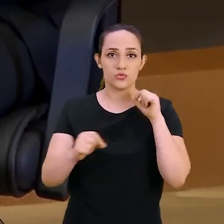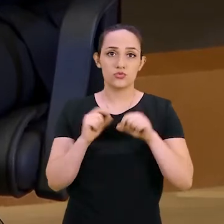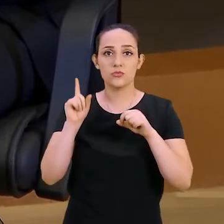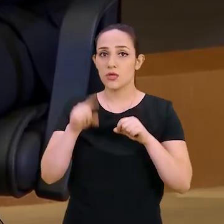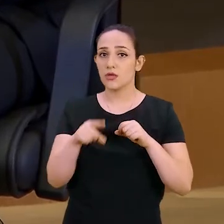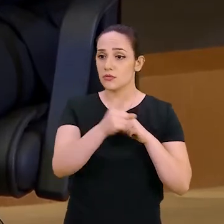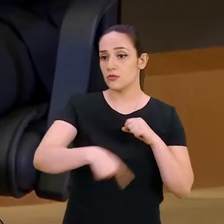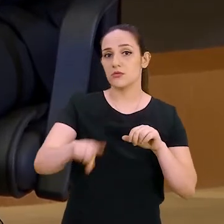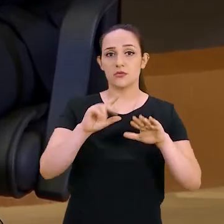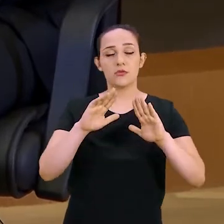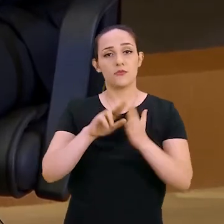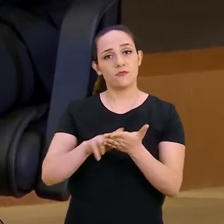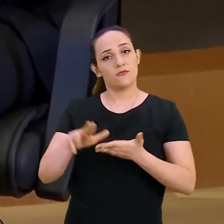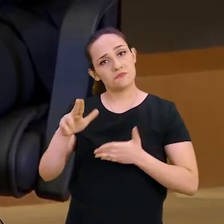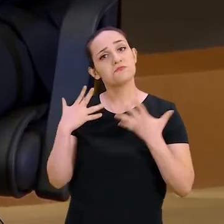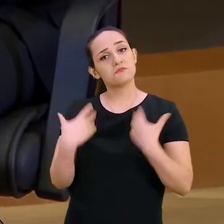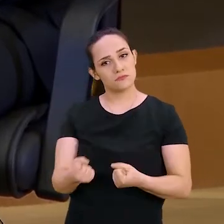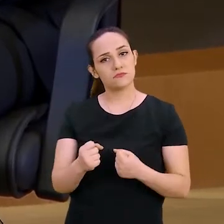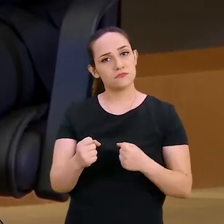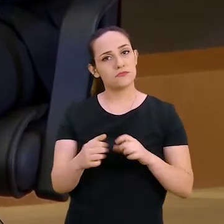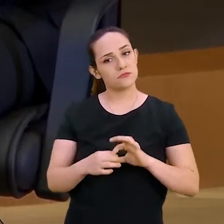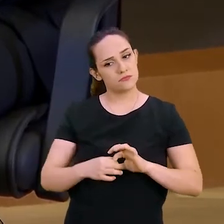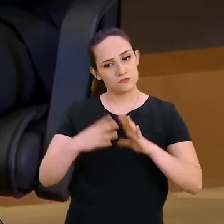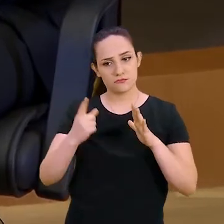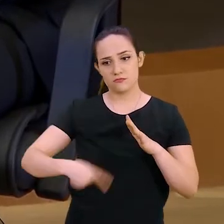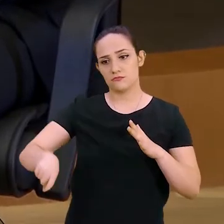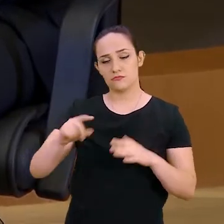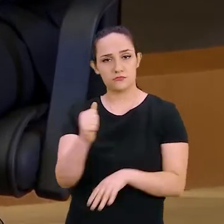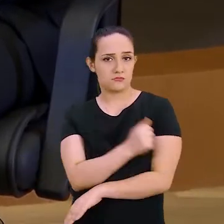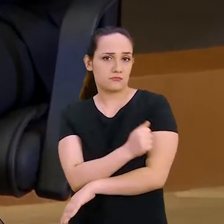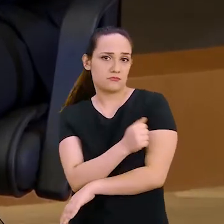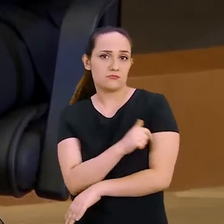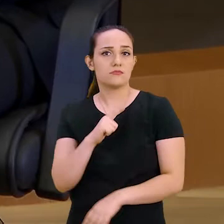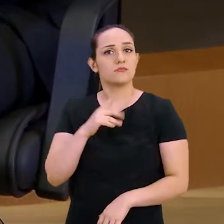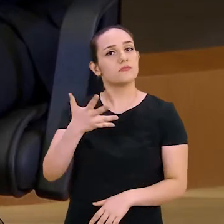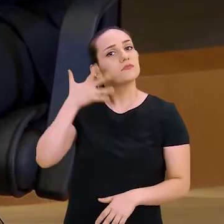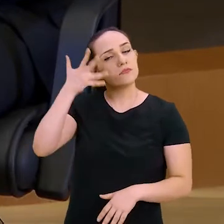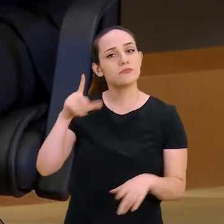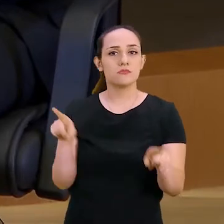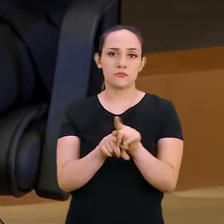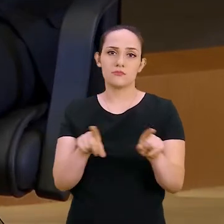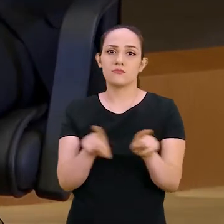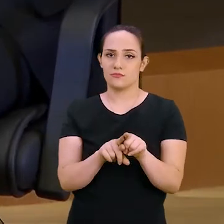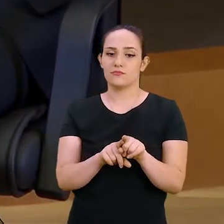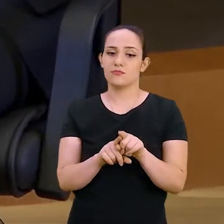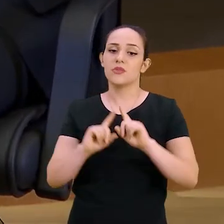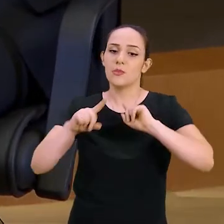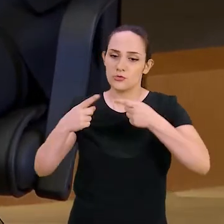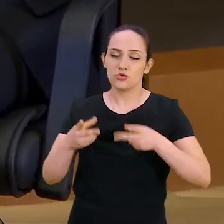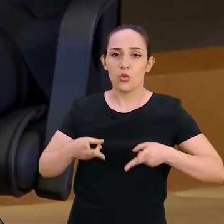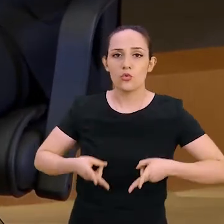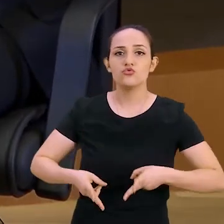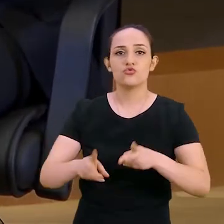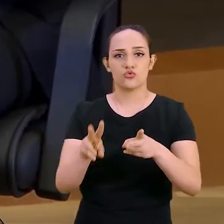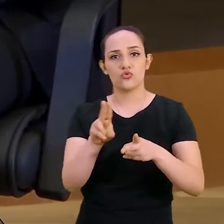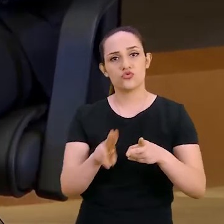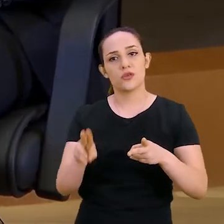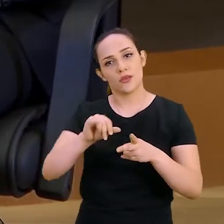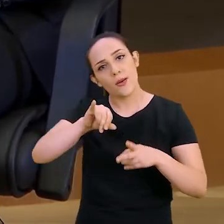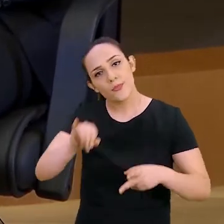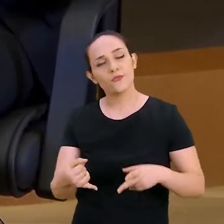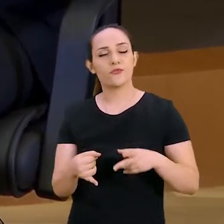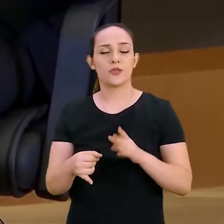acolhimento das universidades que nos abrem as portas, liberam os alunos e dão continuidade a esse trabalho através